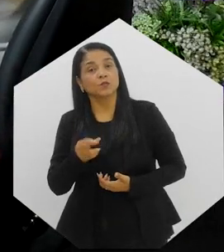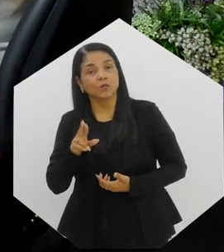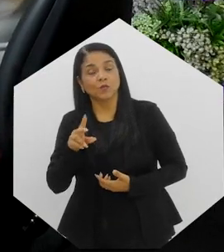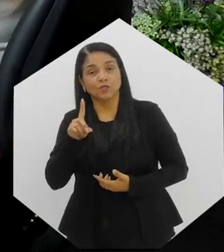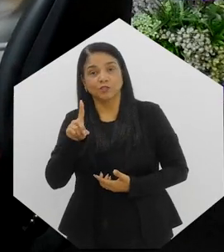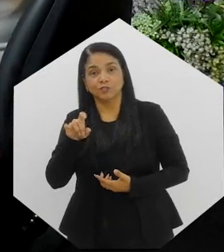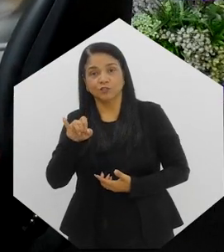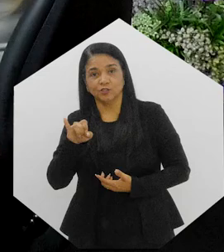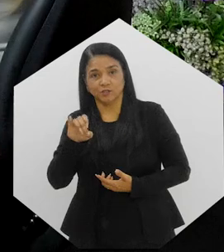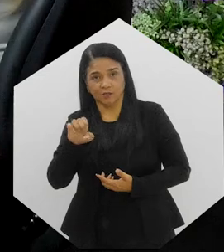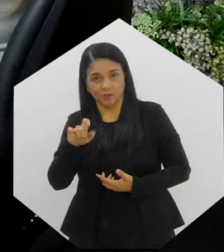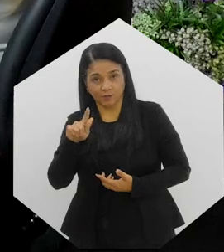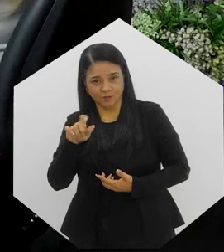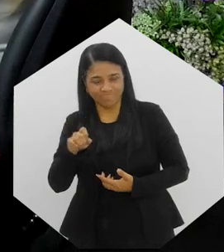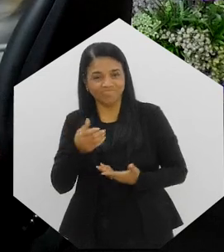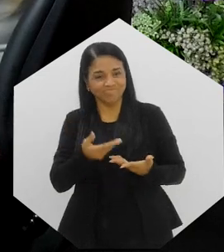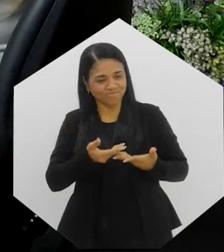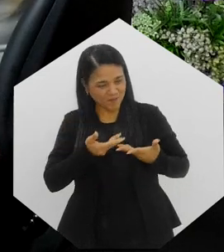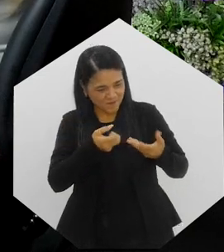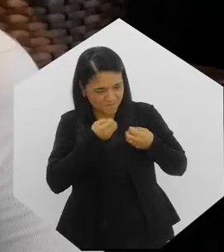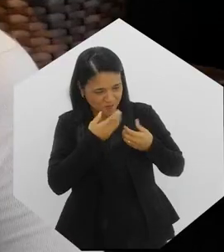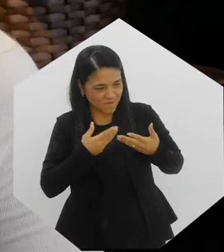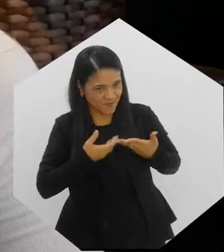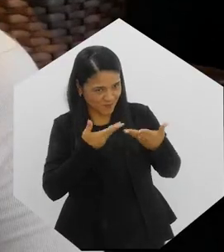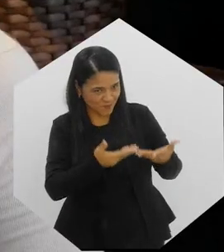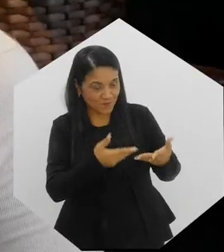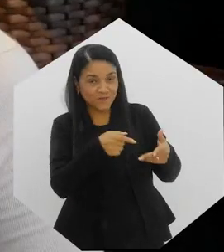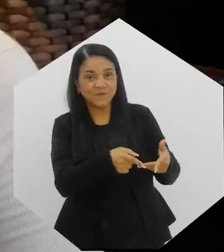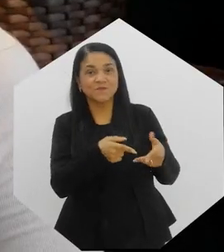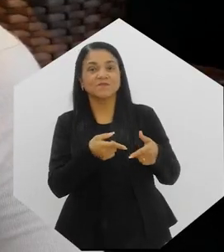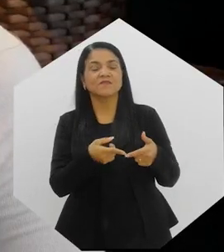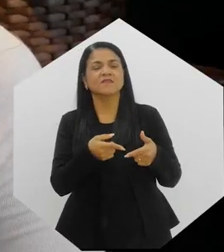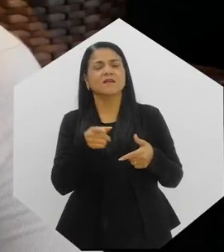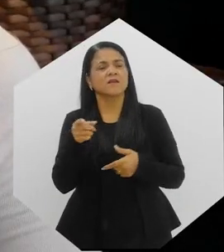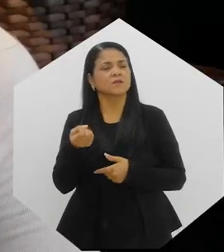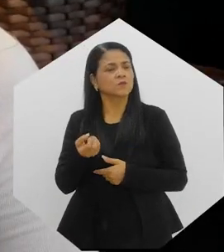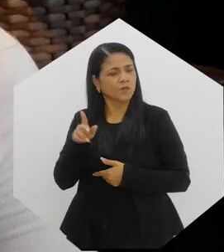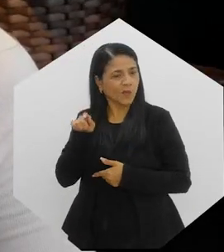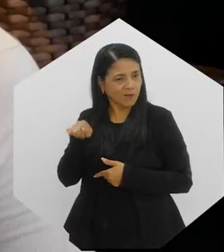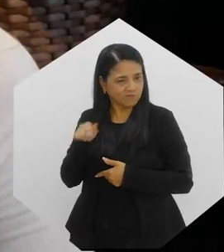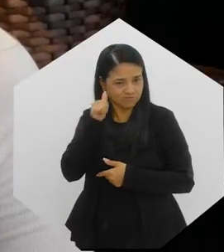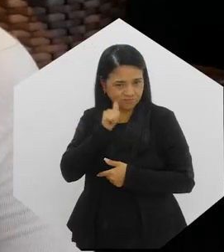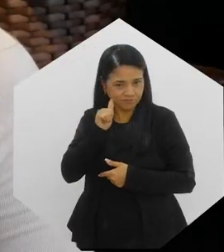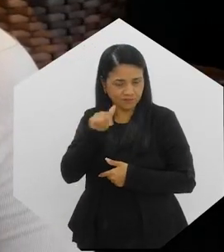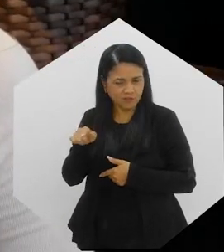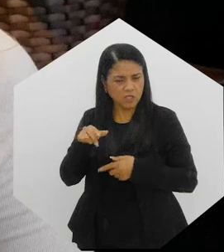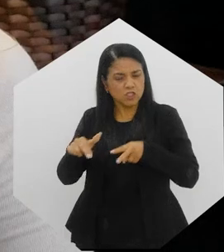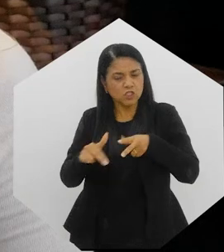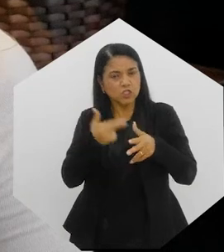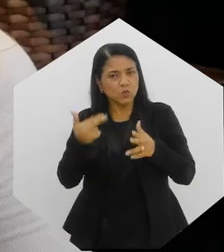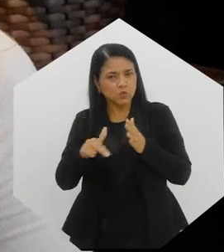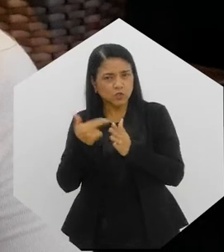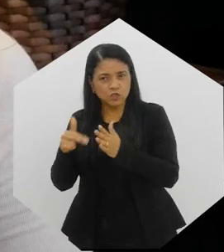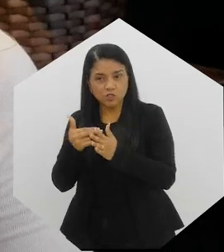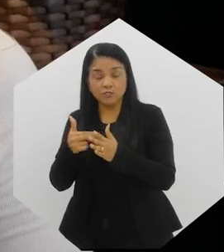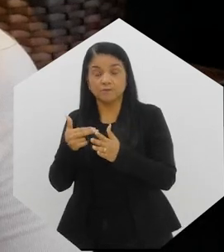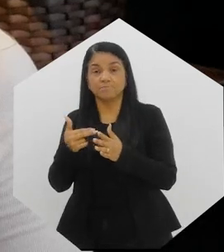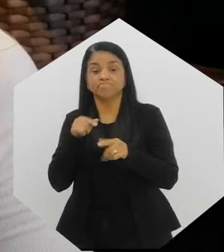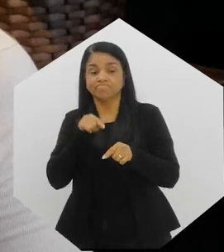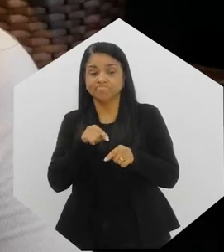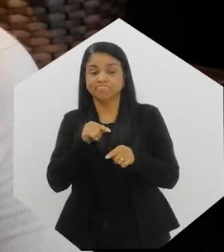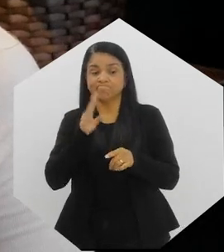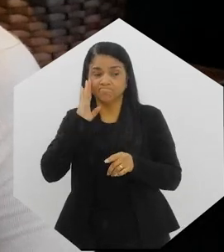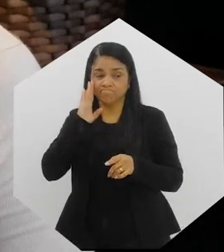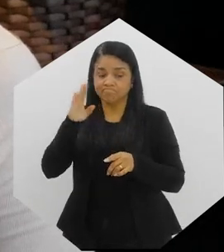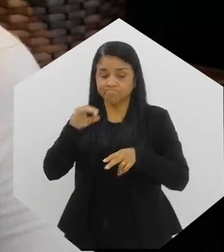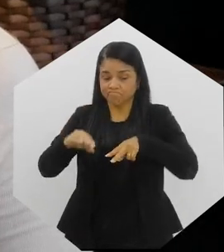Diego. Bem-vindo também mais uma vez aqui à nossa conversa. A doutora falou sobre a questão das cirurgias, né? E a cirurgia